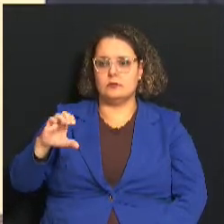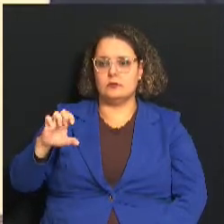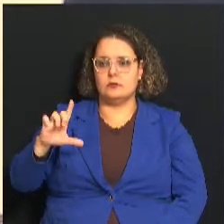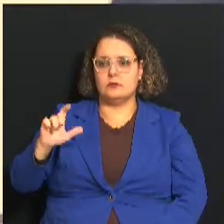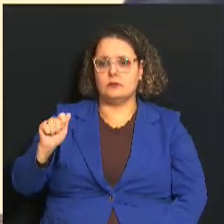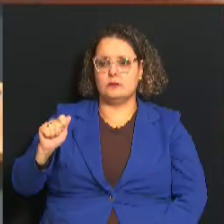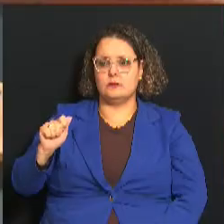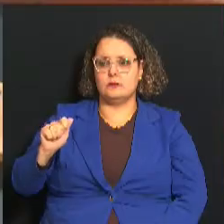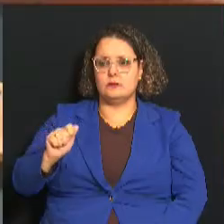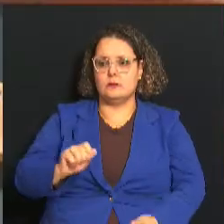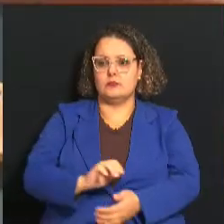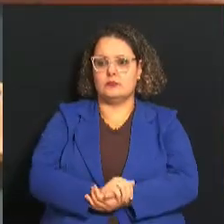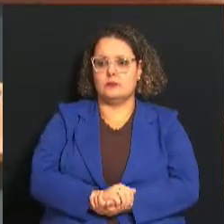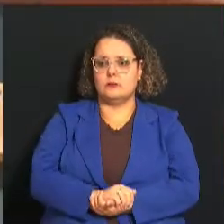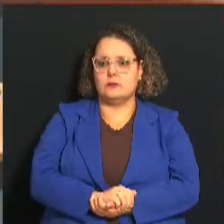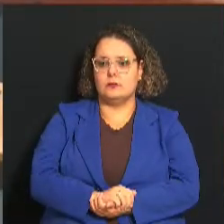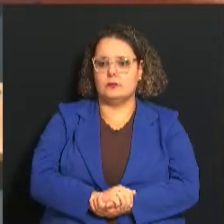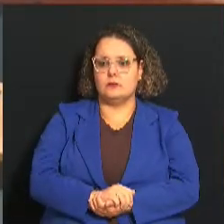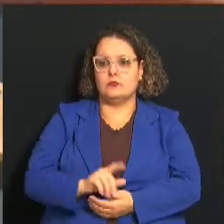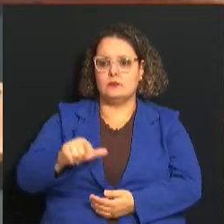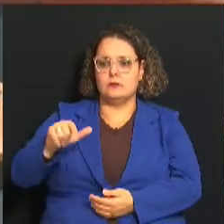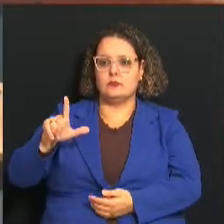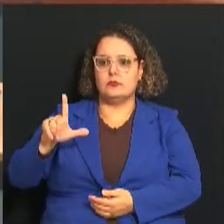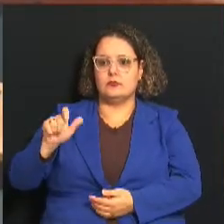Lauro, depois o Lauro.